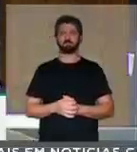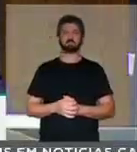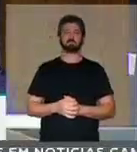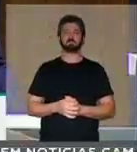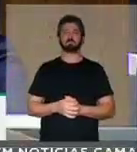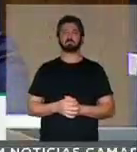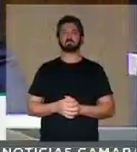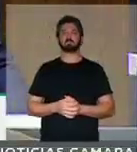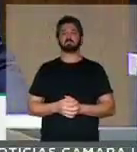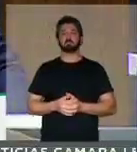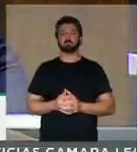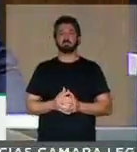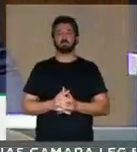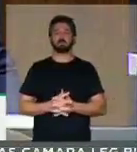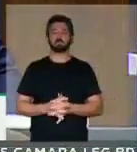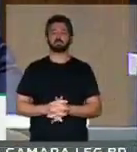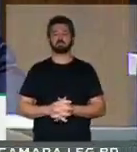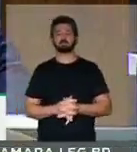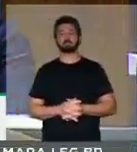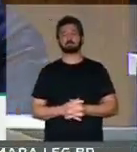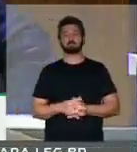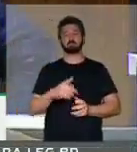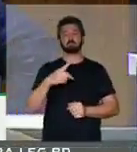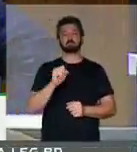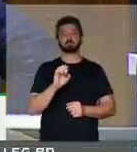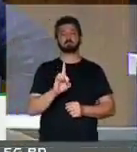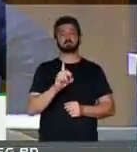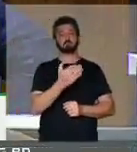Pode orientar, senhor presidente. PSD.